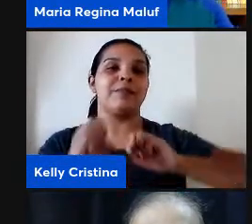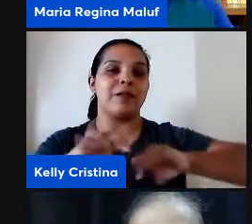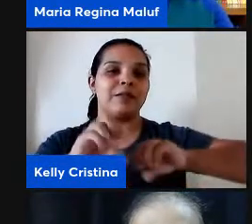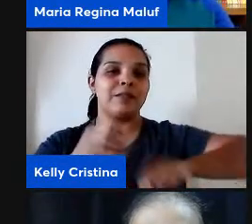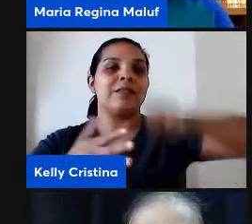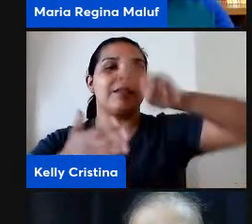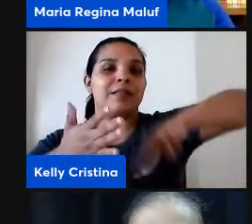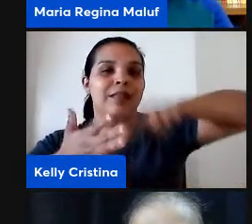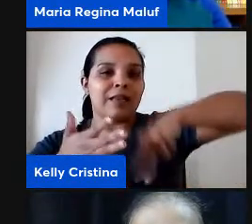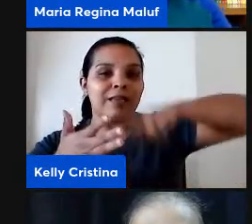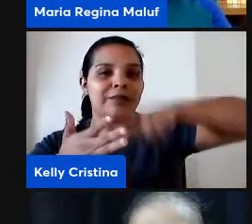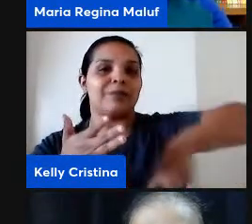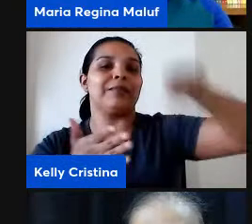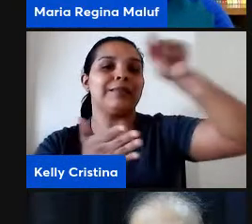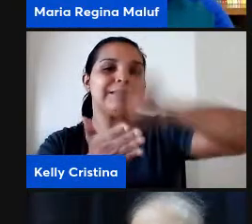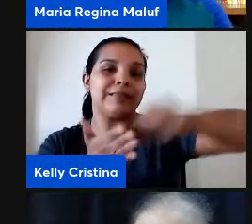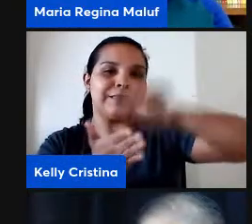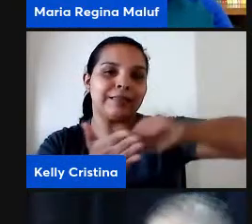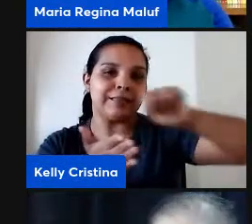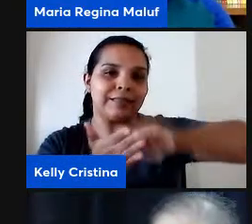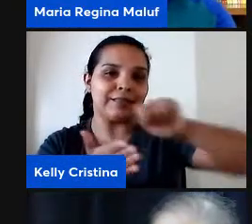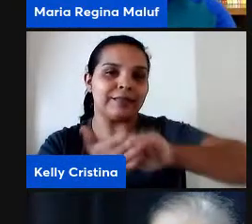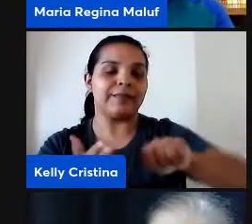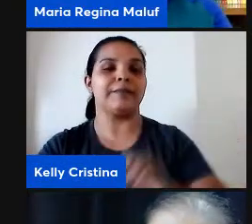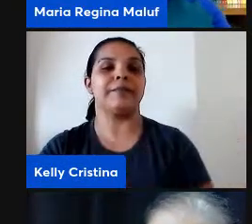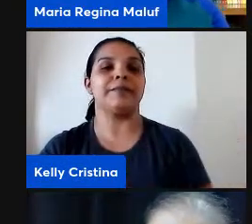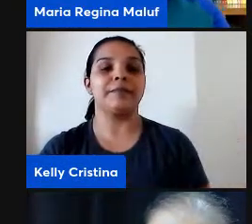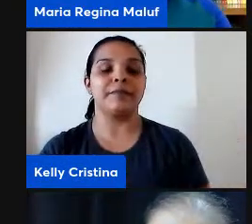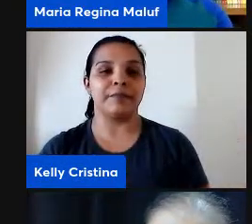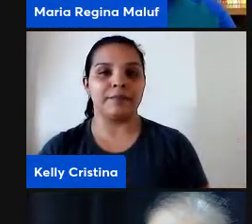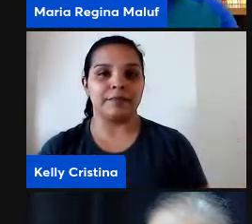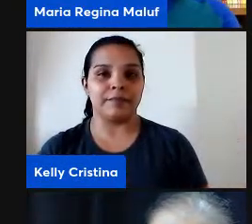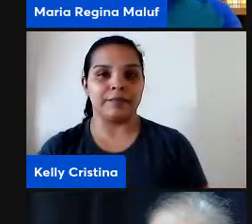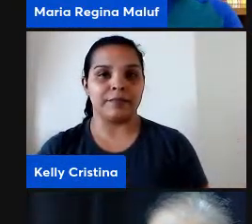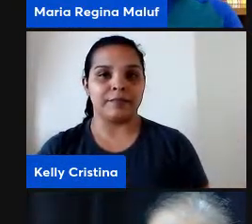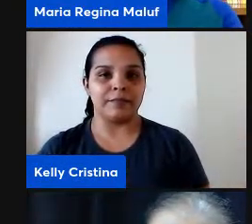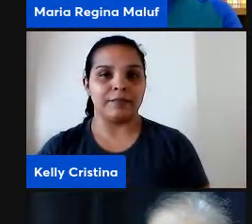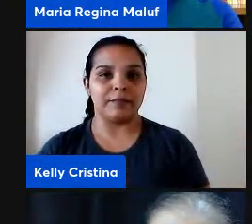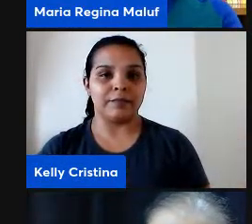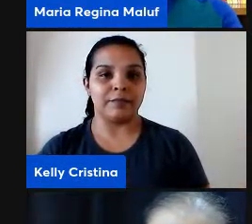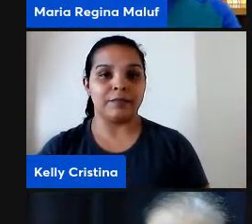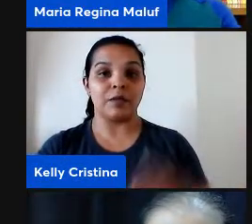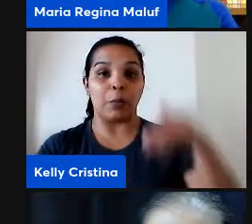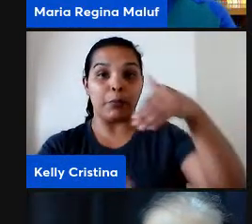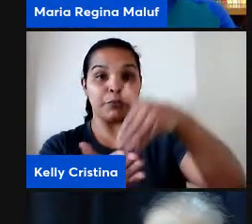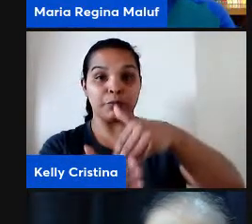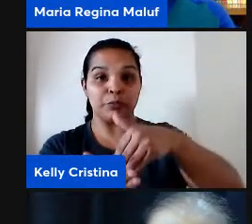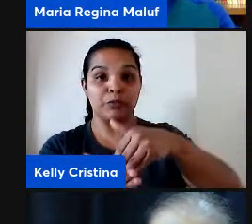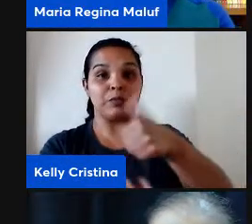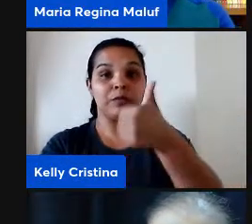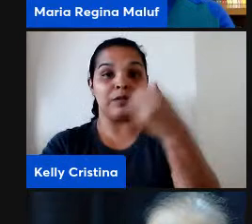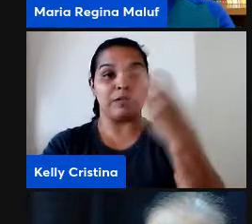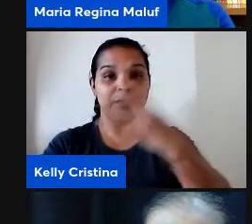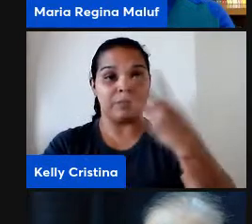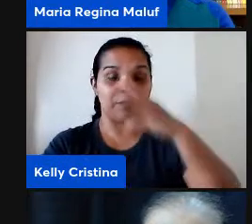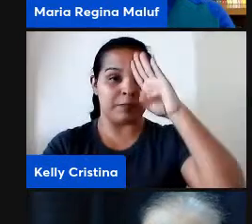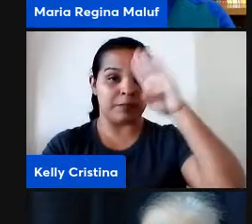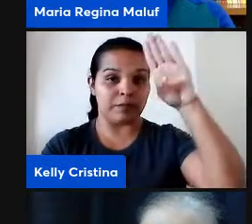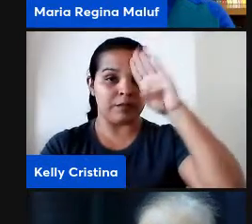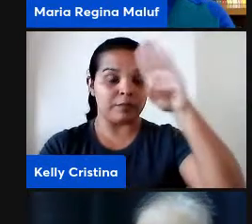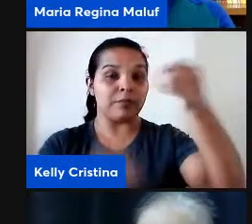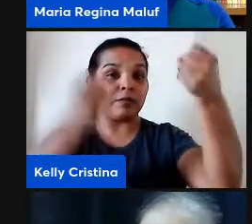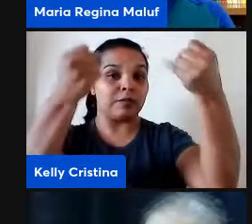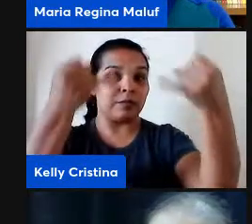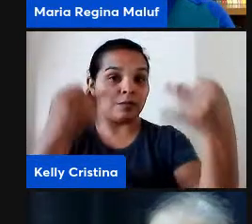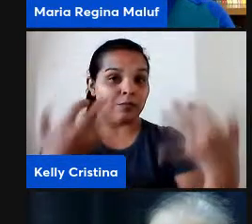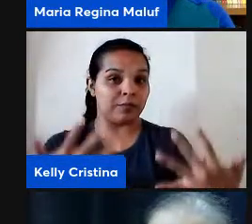da escrita. Que ótimo, Anja, porque eu acho que isso aí, esse último princípio que tu trouxeste, ele fecha bem